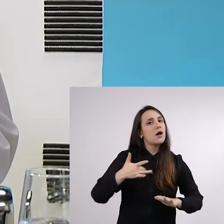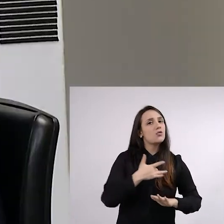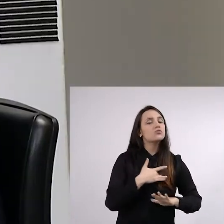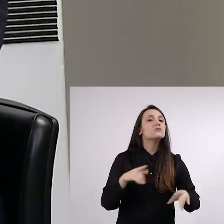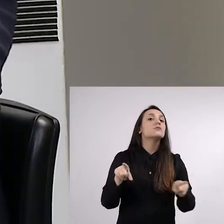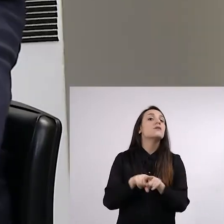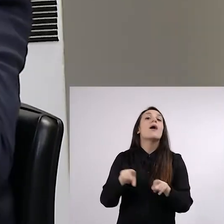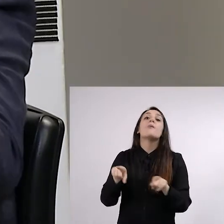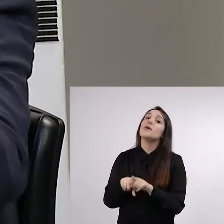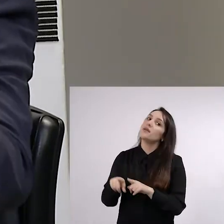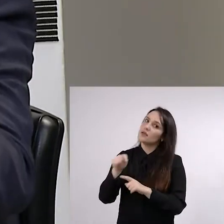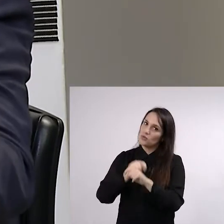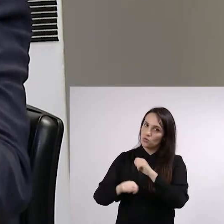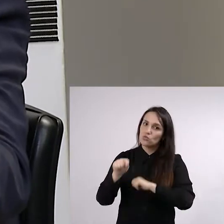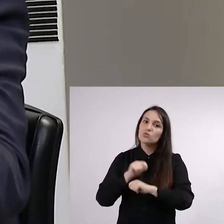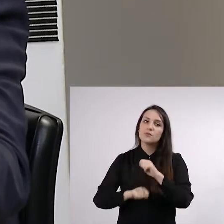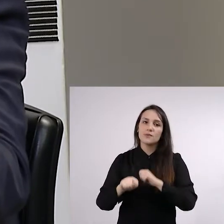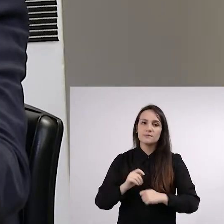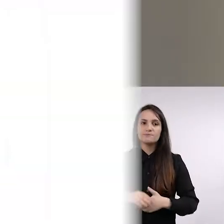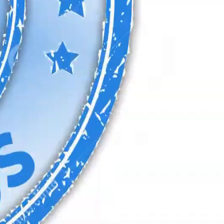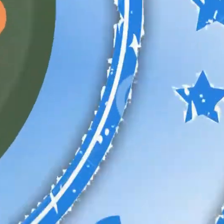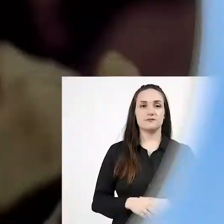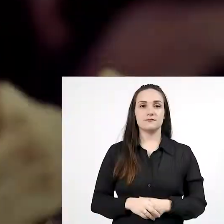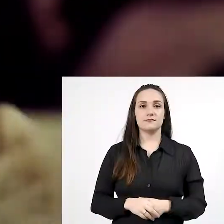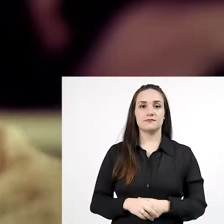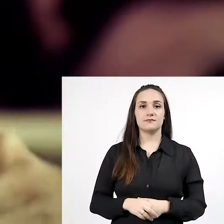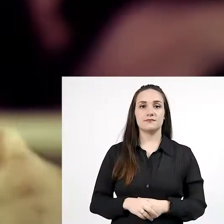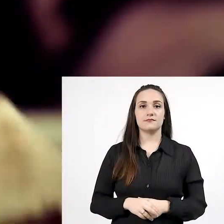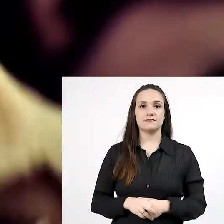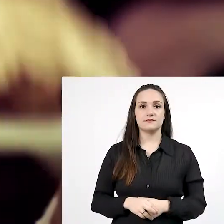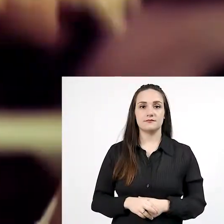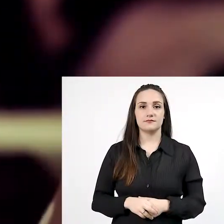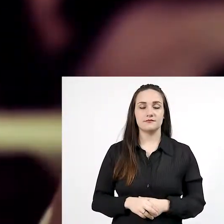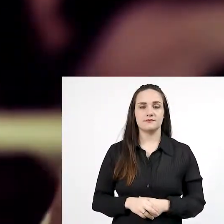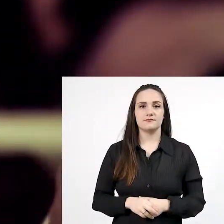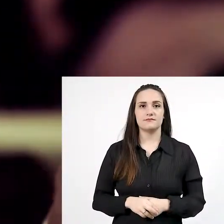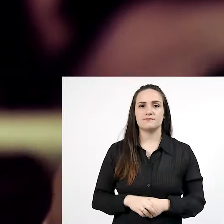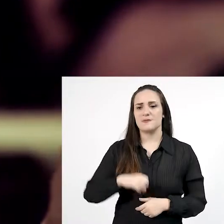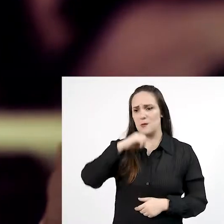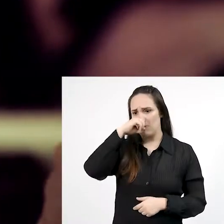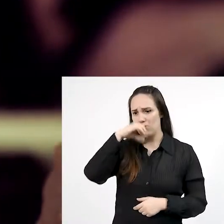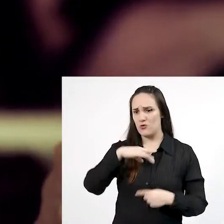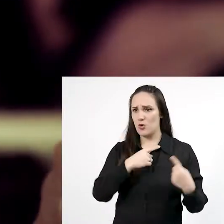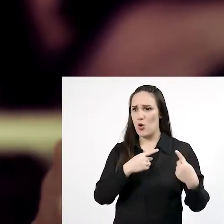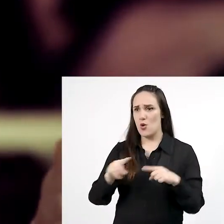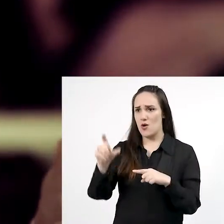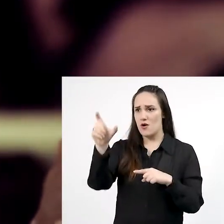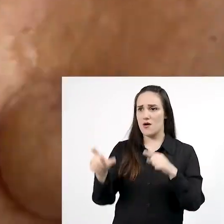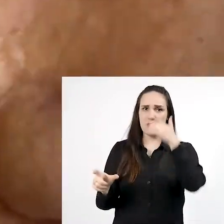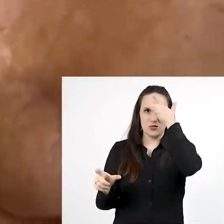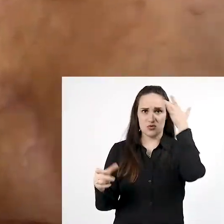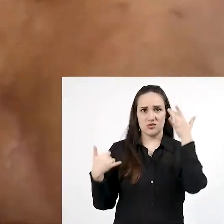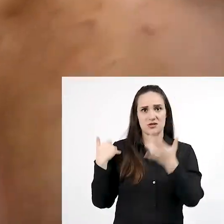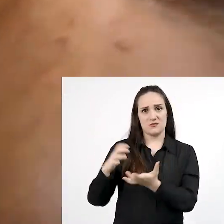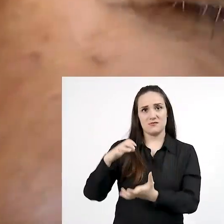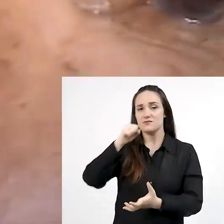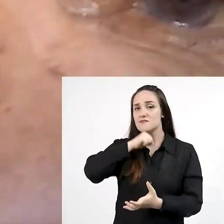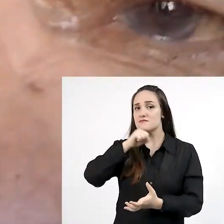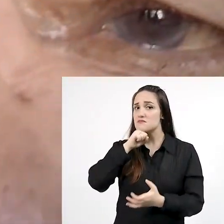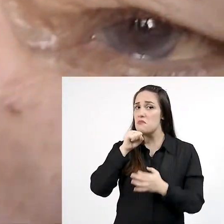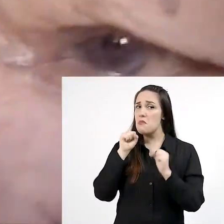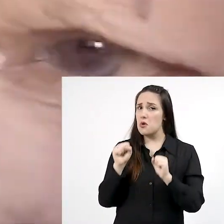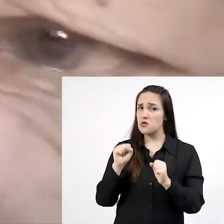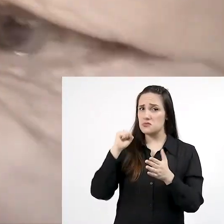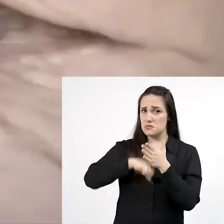saúde e com um olhar voltado para a economia. A violência contra a pessoa idosa nem sempre é física. Pode